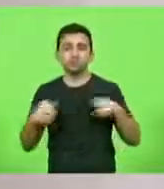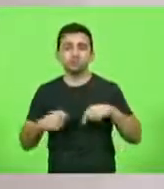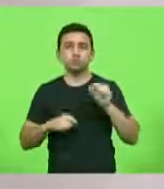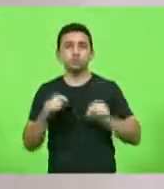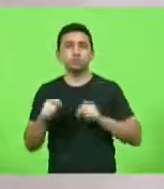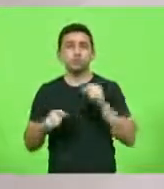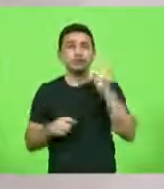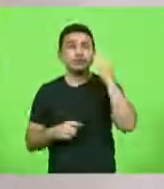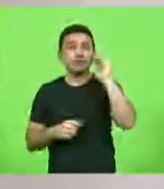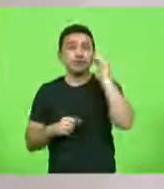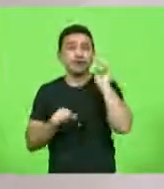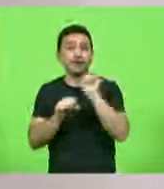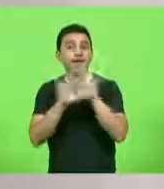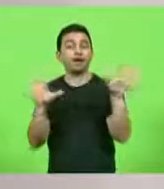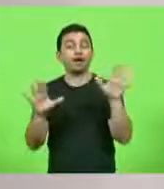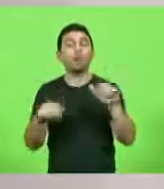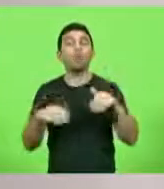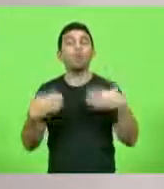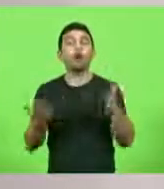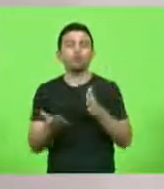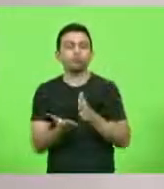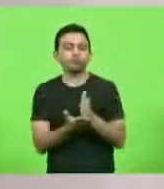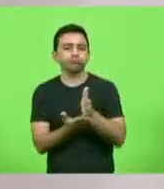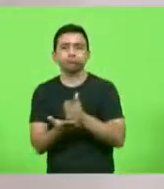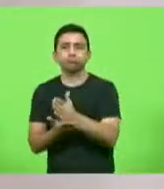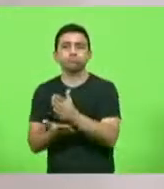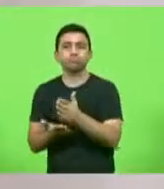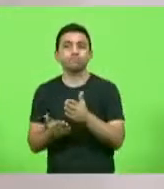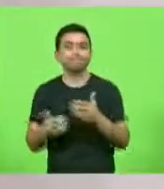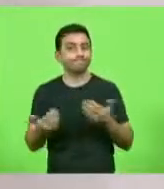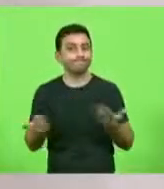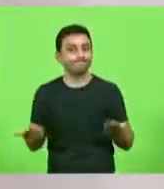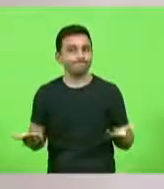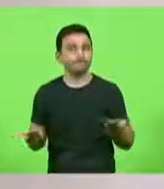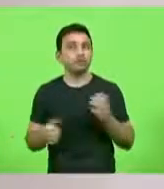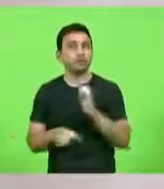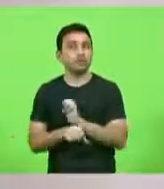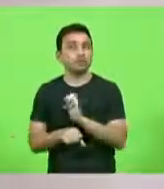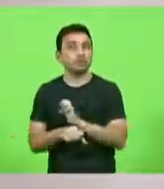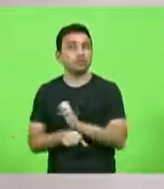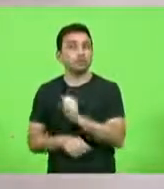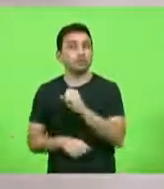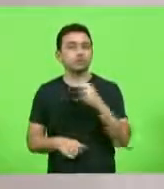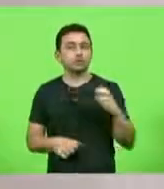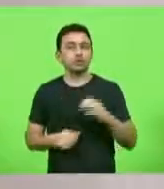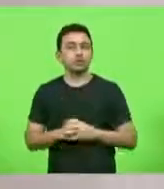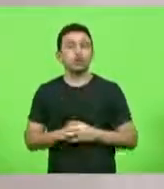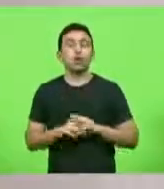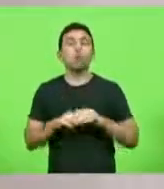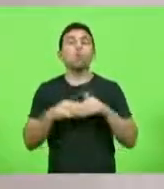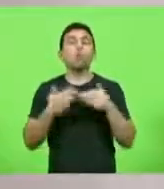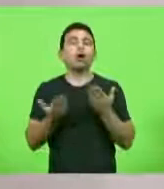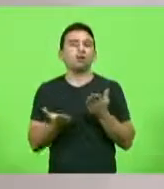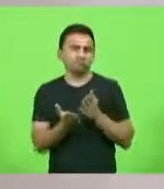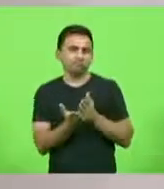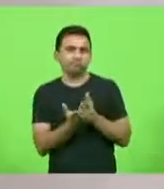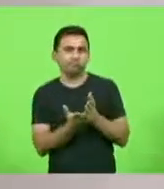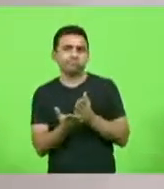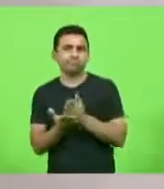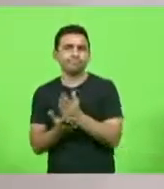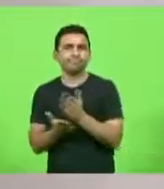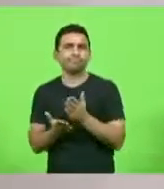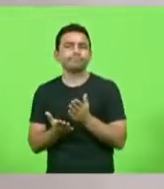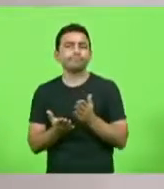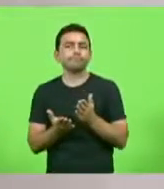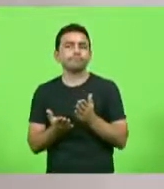entender para que lado nós estamos levando o nosso Estado, para que lado nós estamos levando